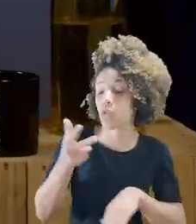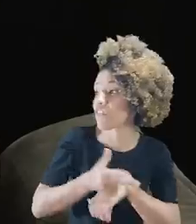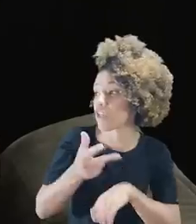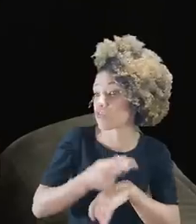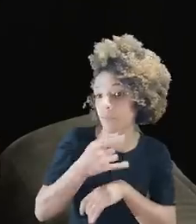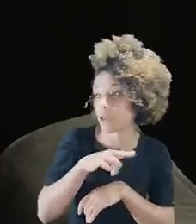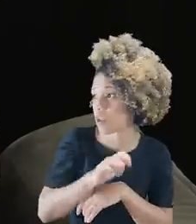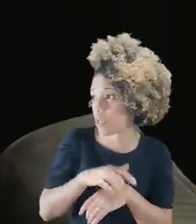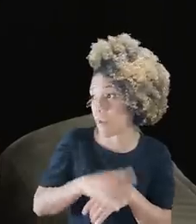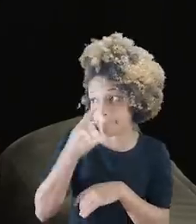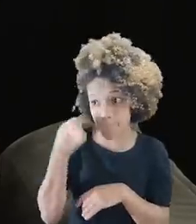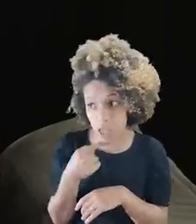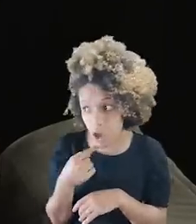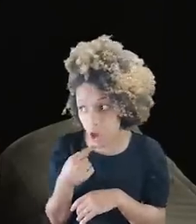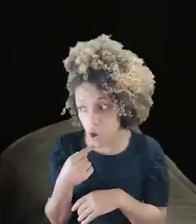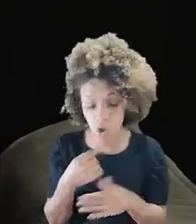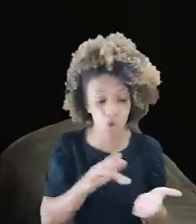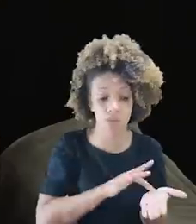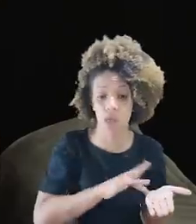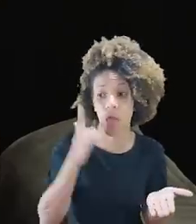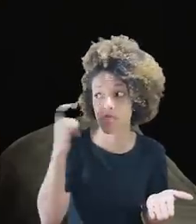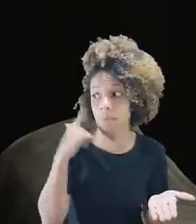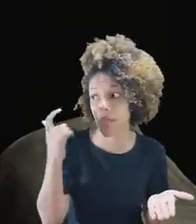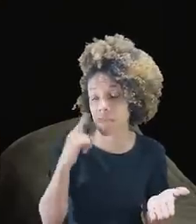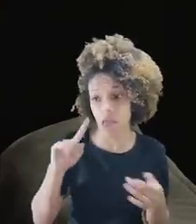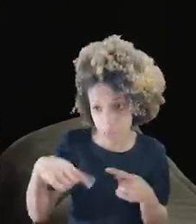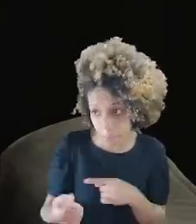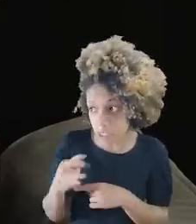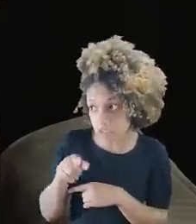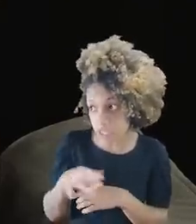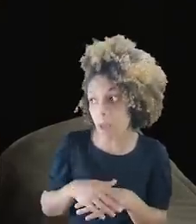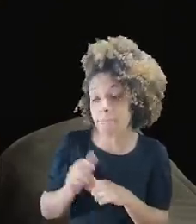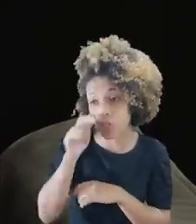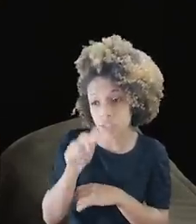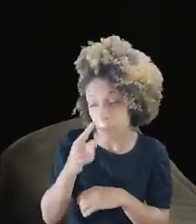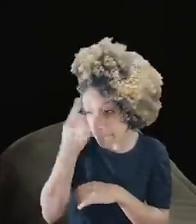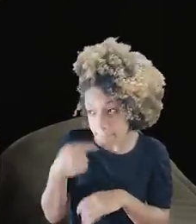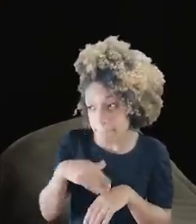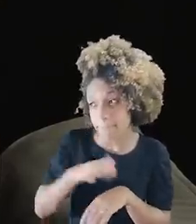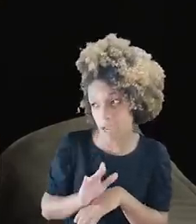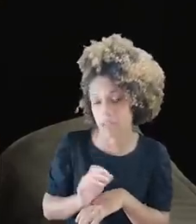desligar você já parou para pensar como é que seria a tua vida hoje se a Tiazinha fosse dos anos